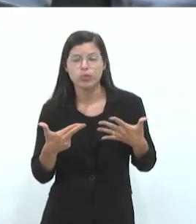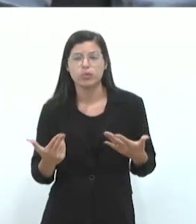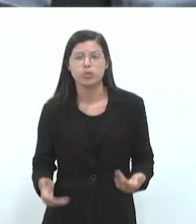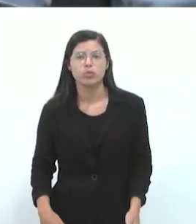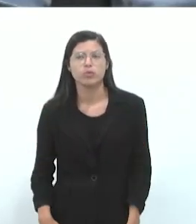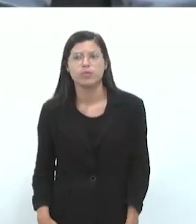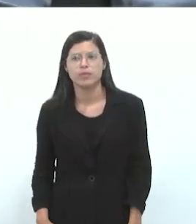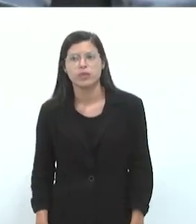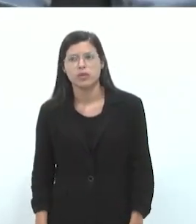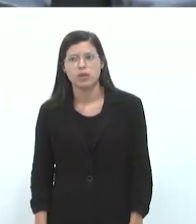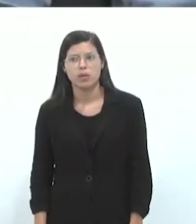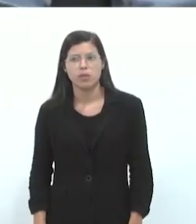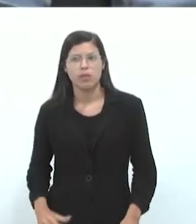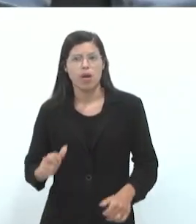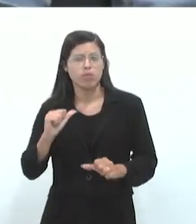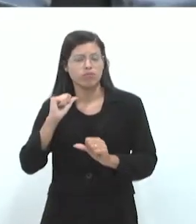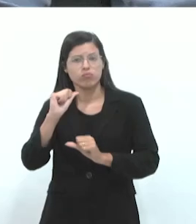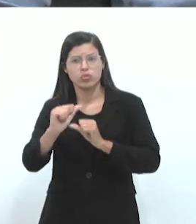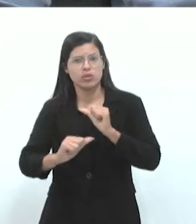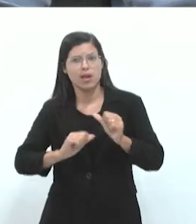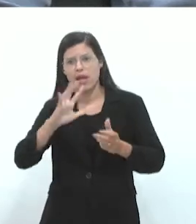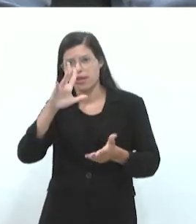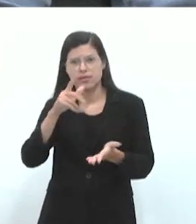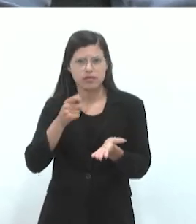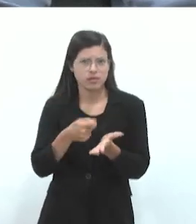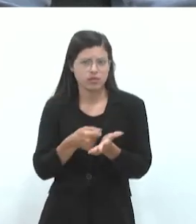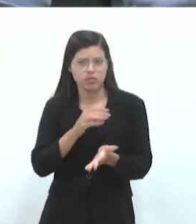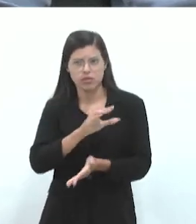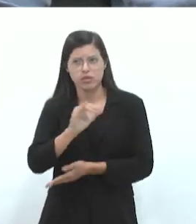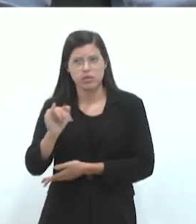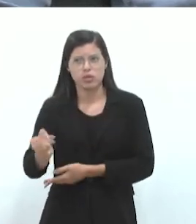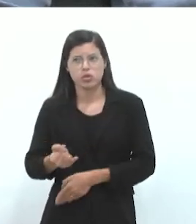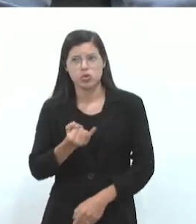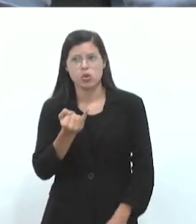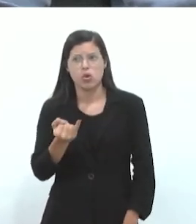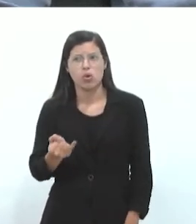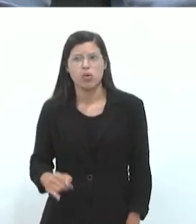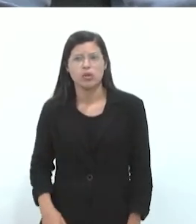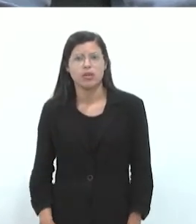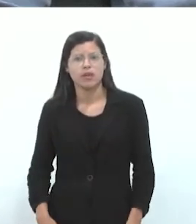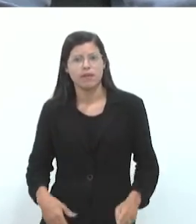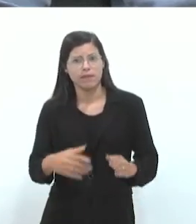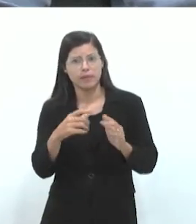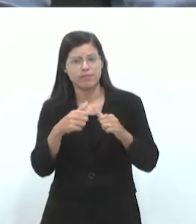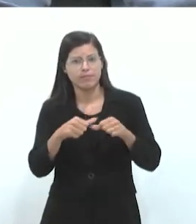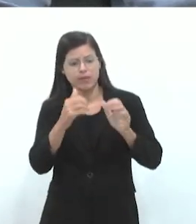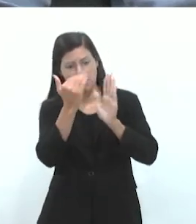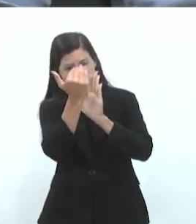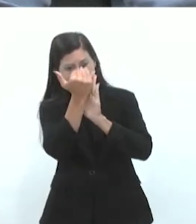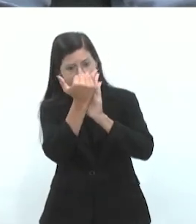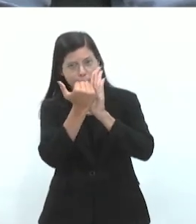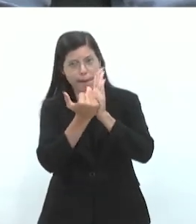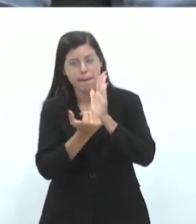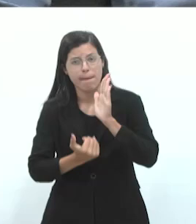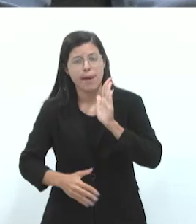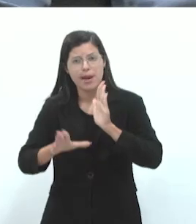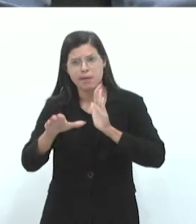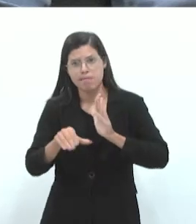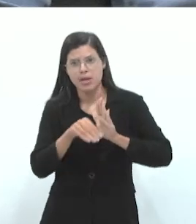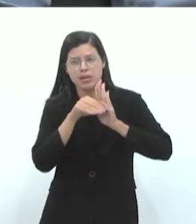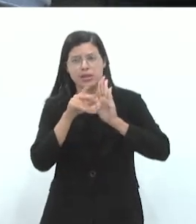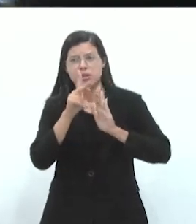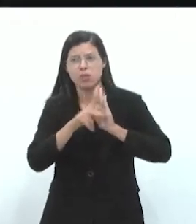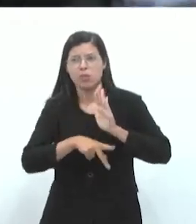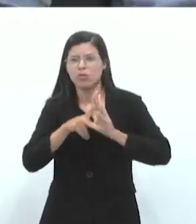para reformar a decisão da CCJ. Você fica ocupando a pauta, emendando o projeto de TIS, por